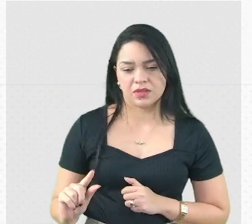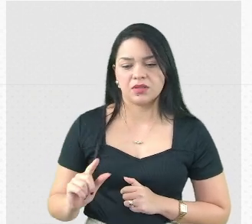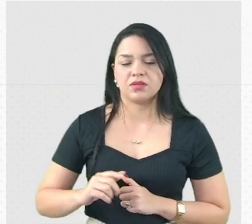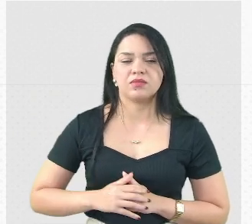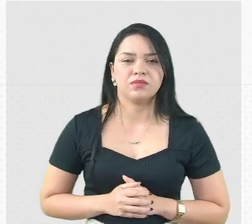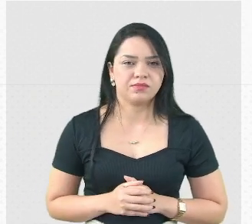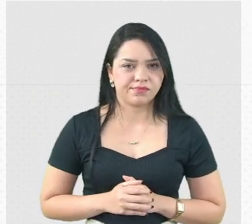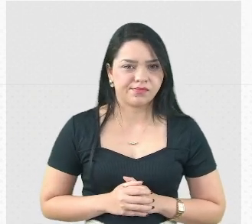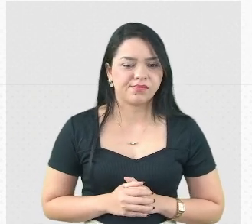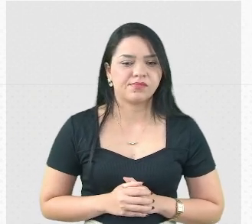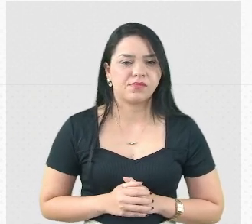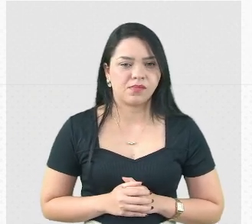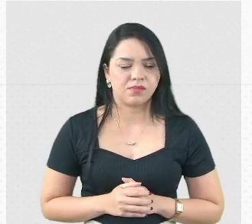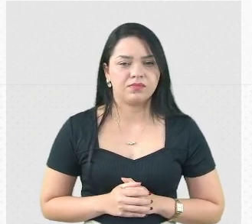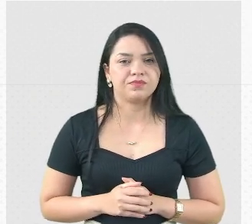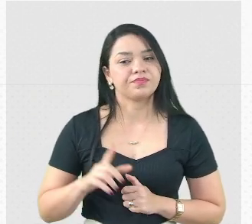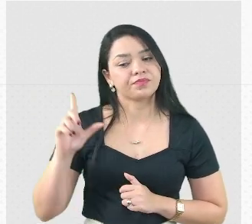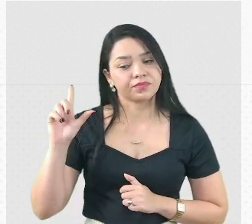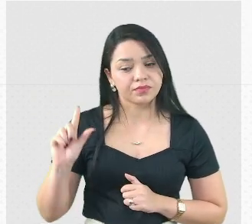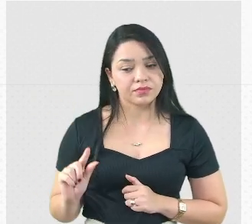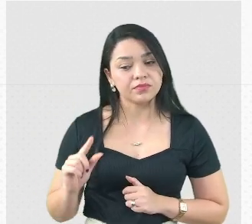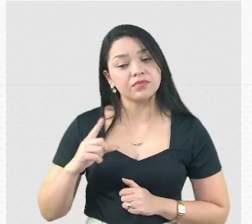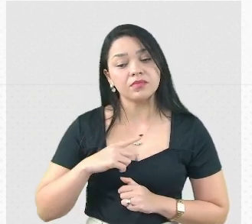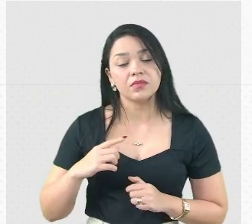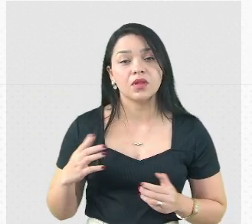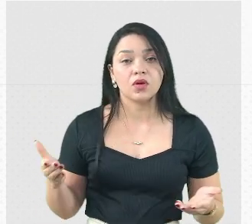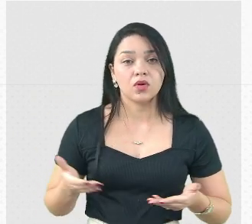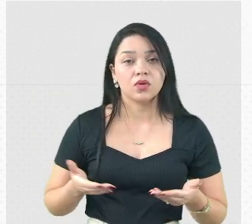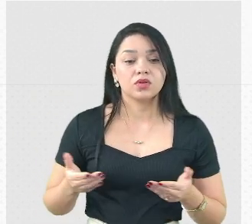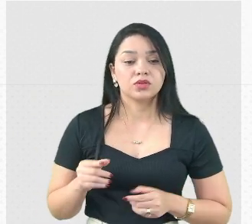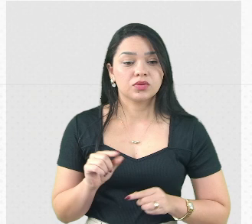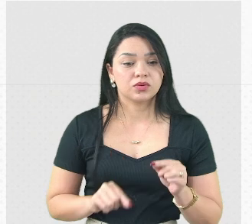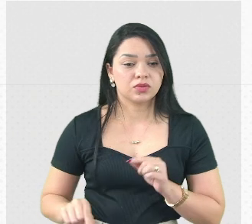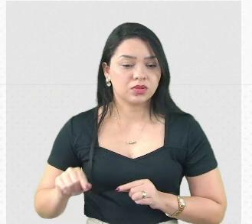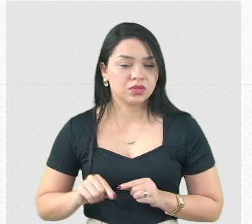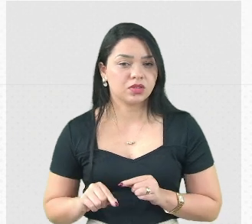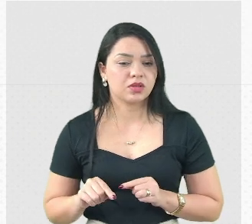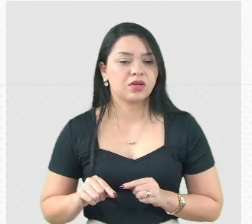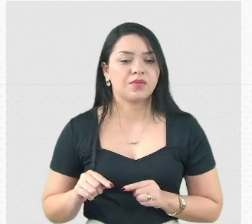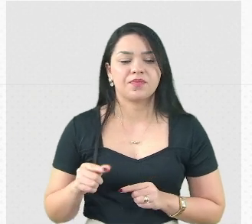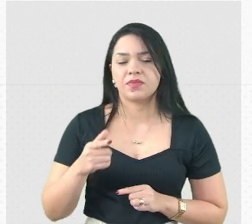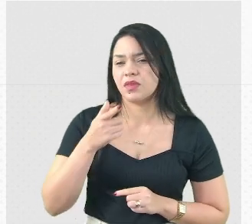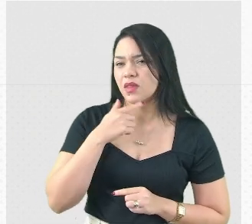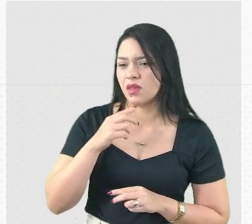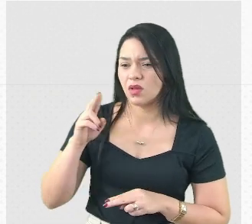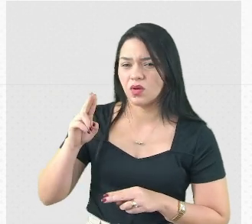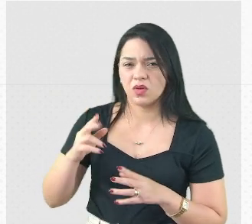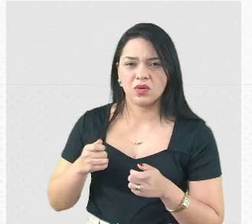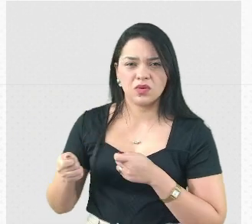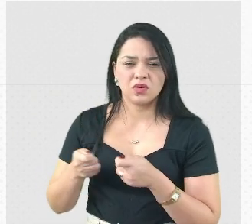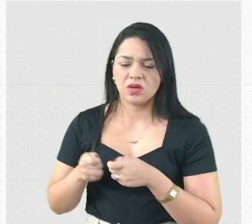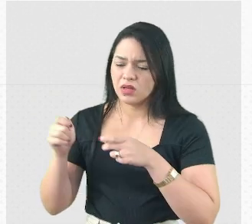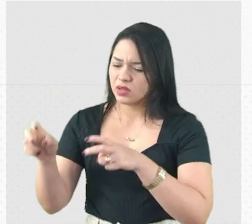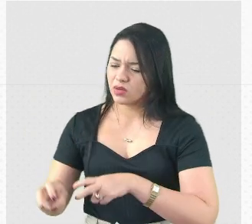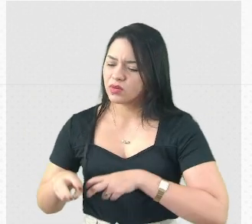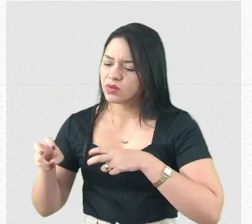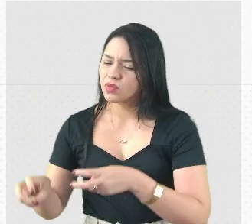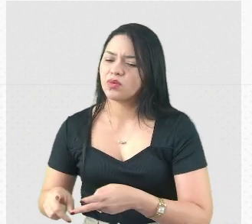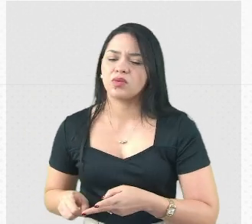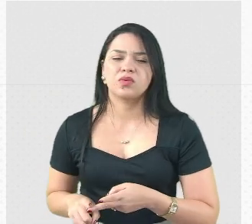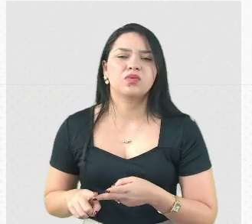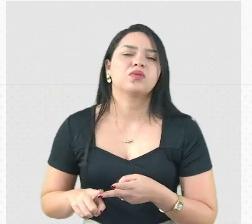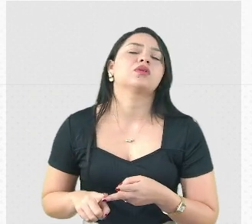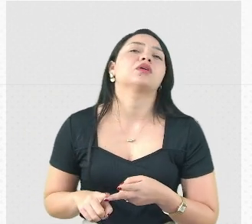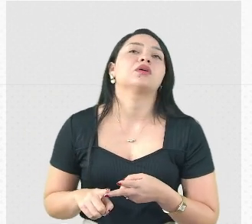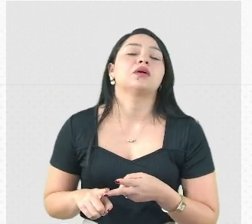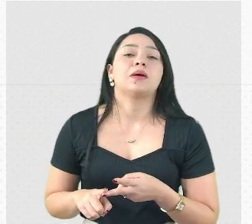reduzido. Bem mais reduzido. Nós temos tudo hoje de forma cômoda. O homem ele tem controle sobre a agricultura, sobre a